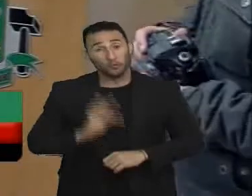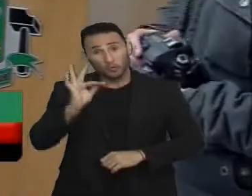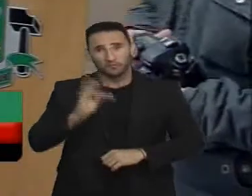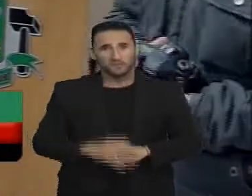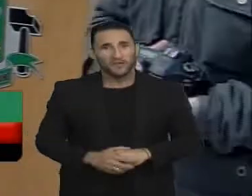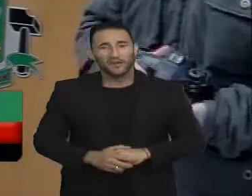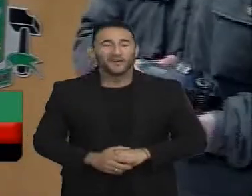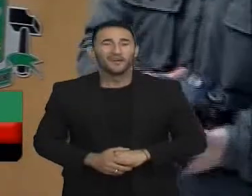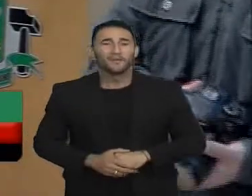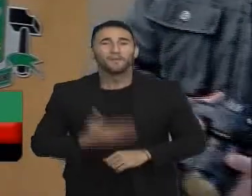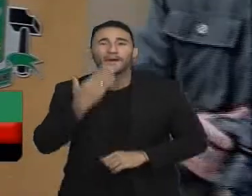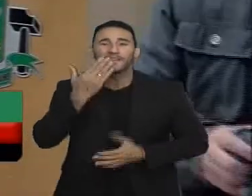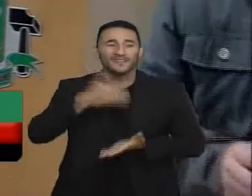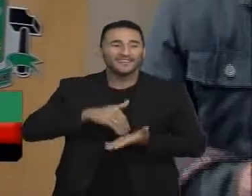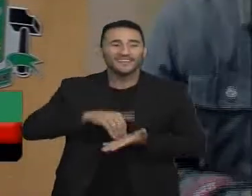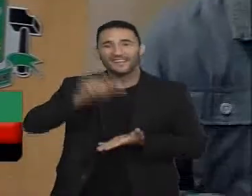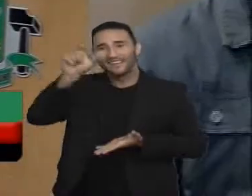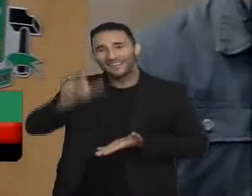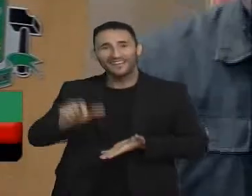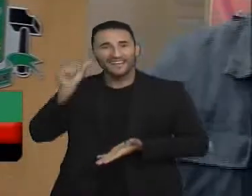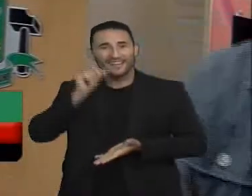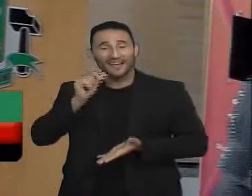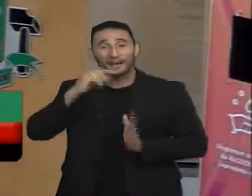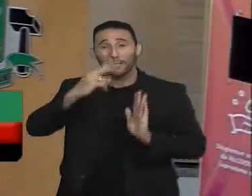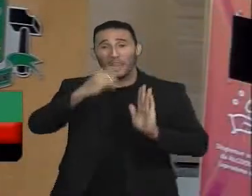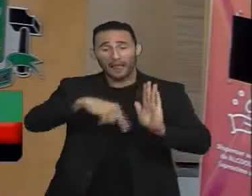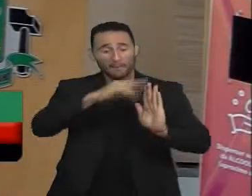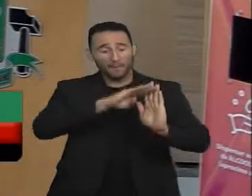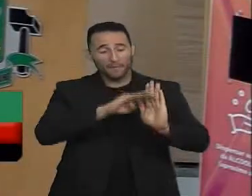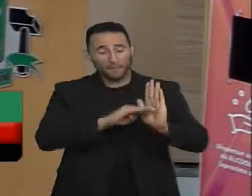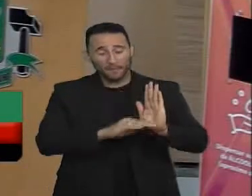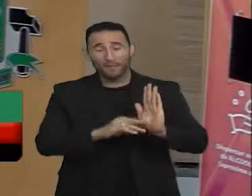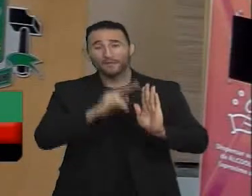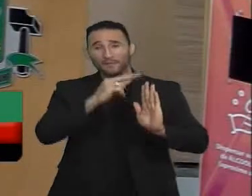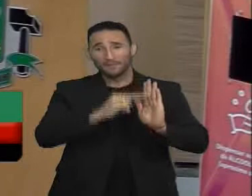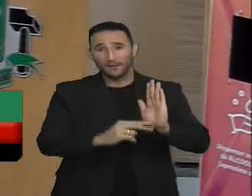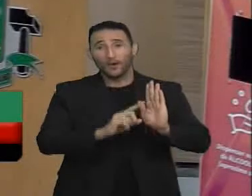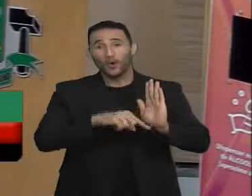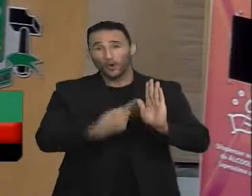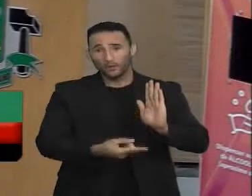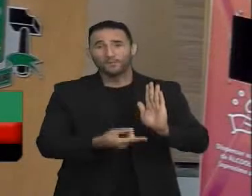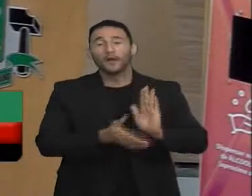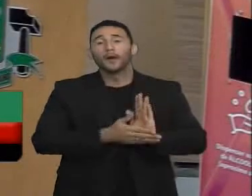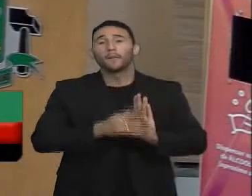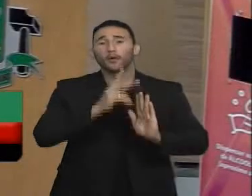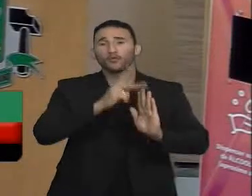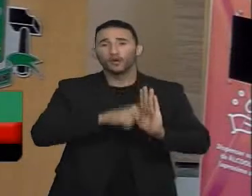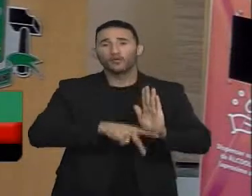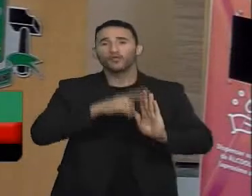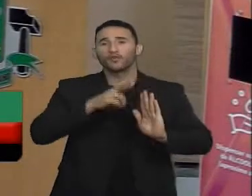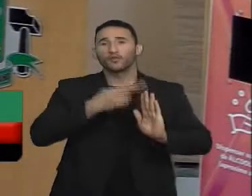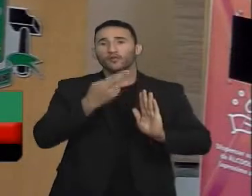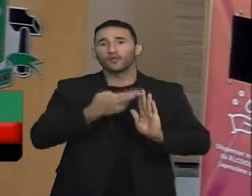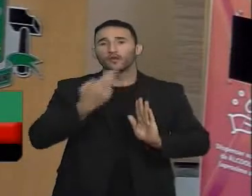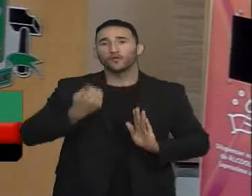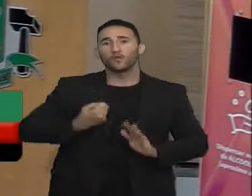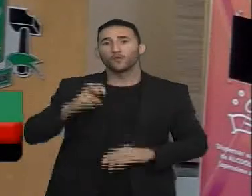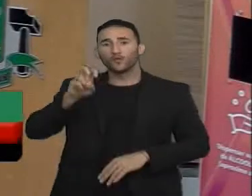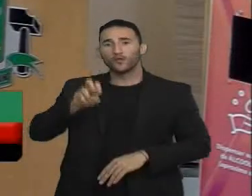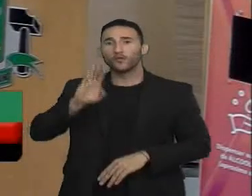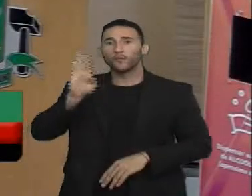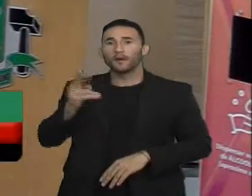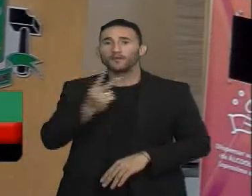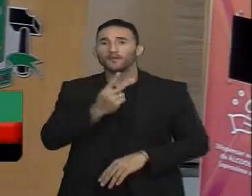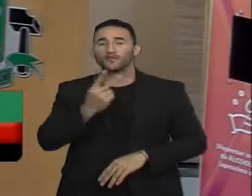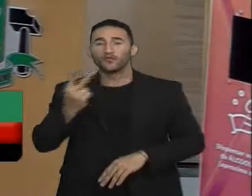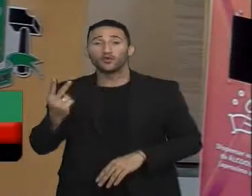Solicito à senhora secretária que proceda à leitura do próximo item. Projeto de resolução número 5